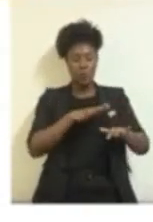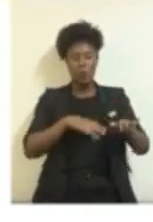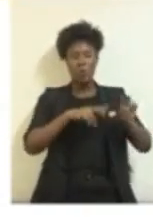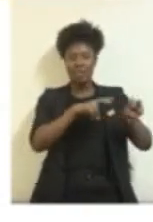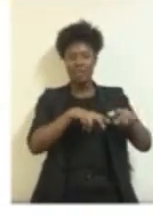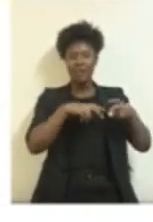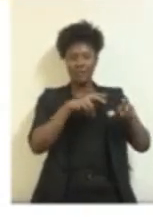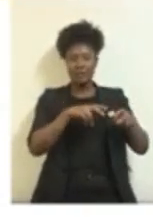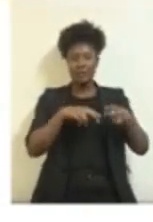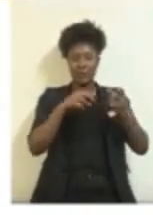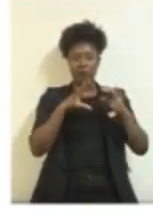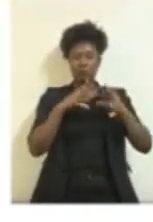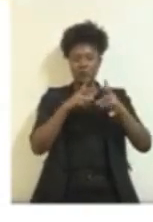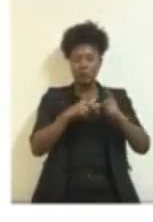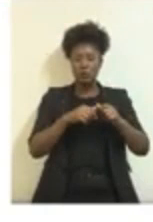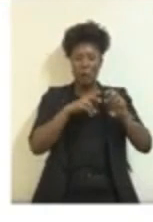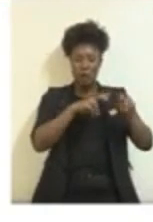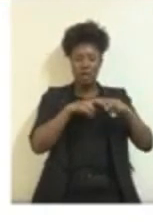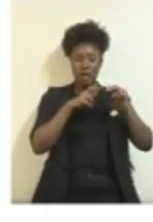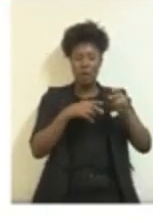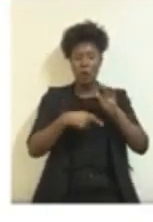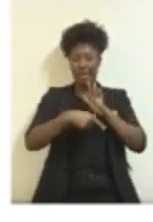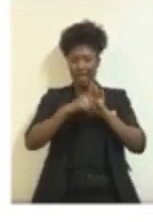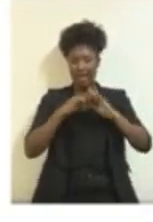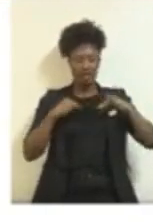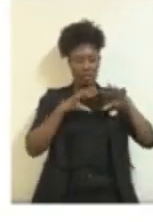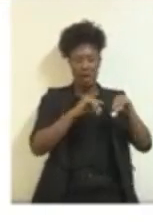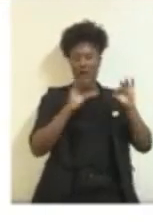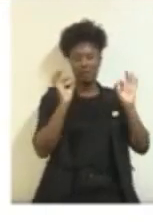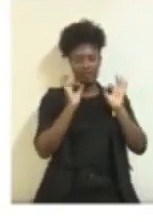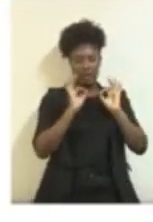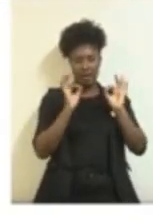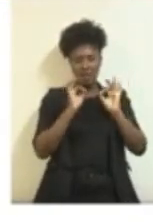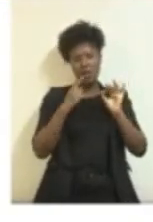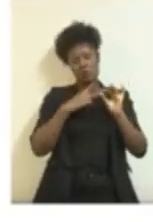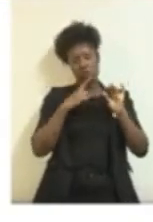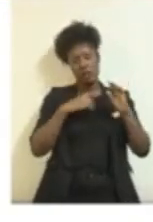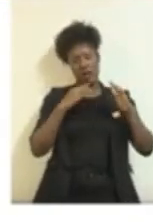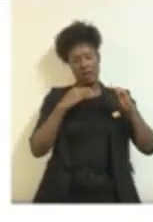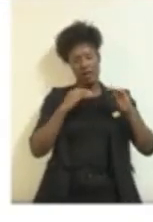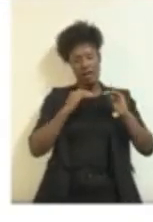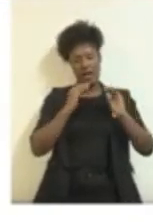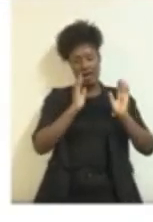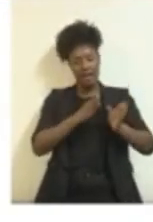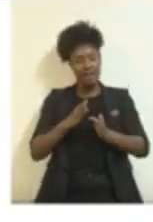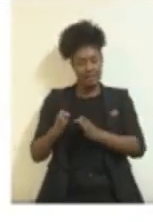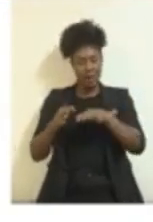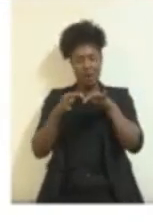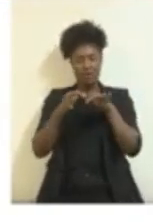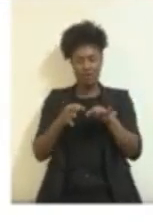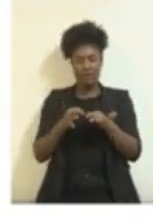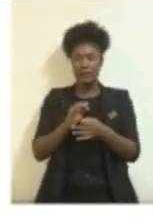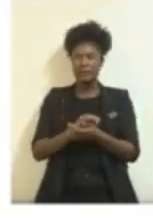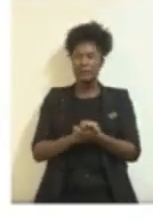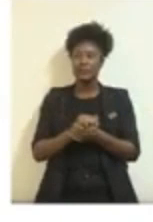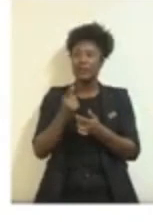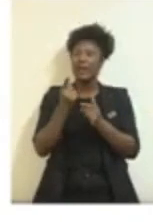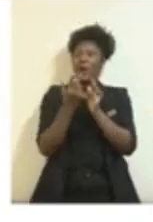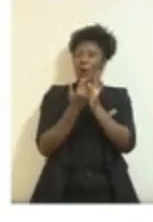foi mexido. Então se agrupa mais ou menos nessa ordenação. E os